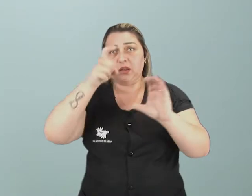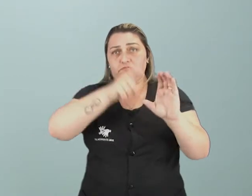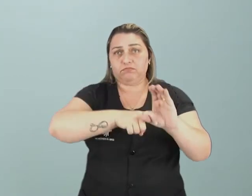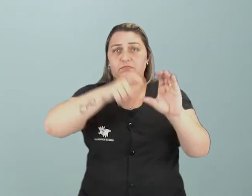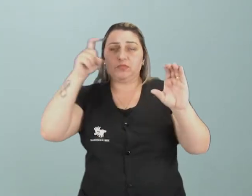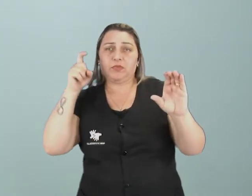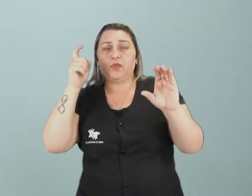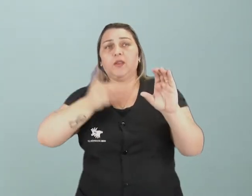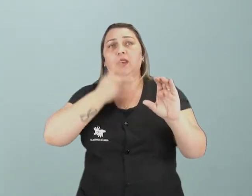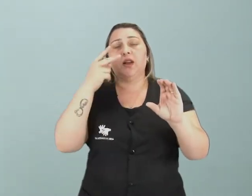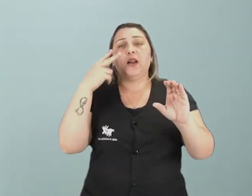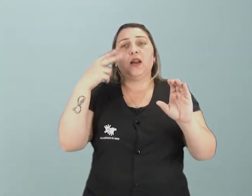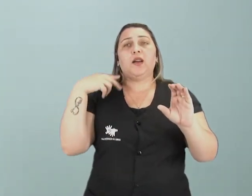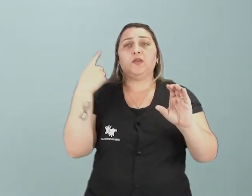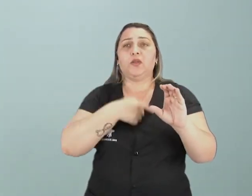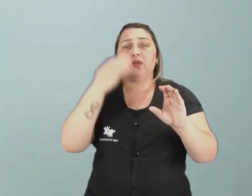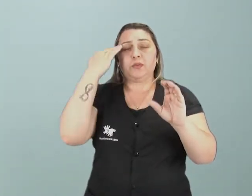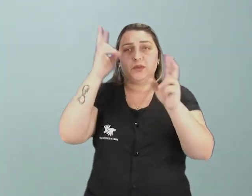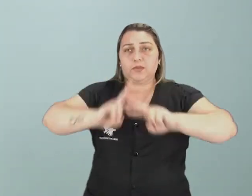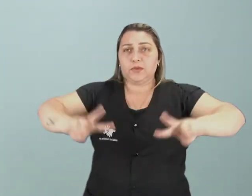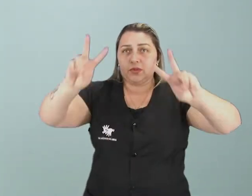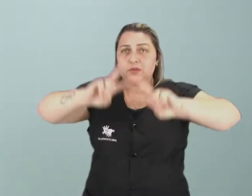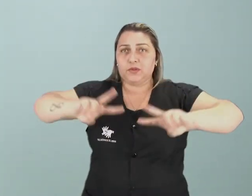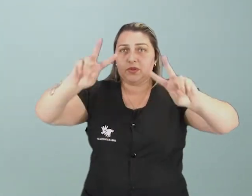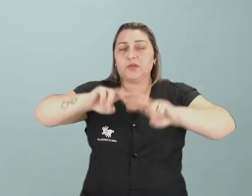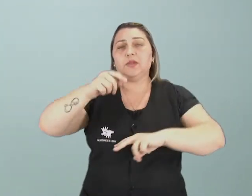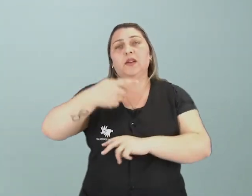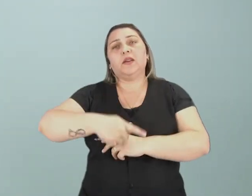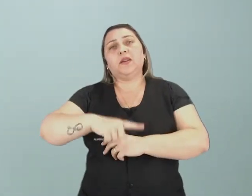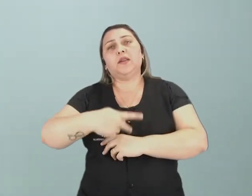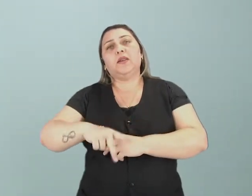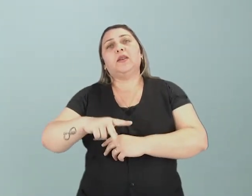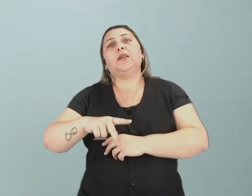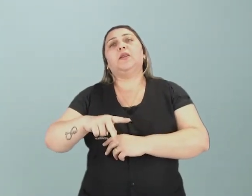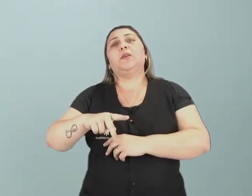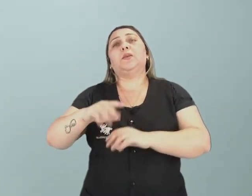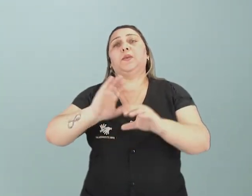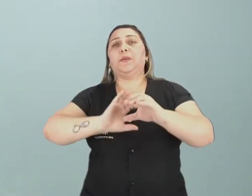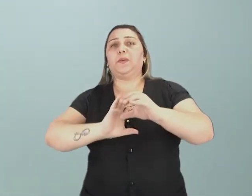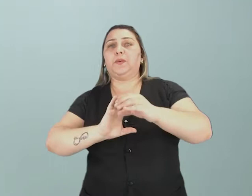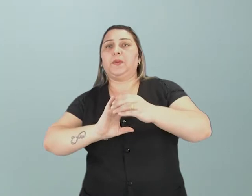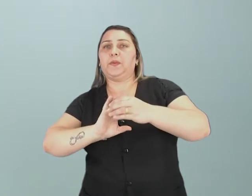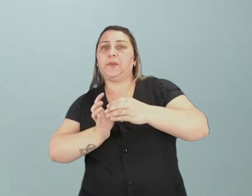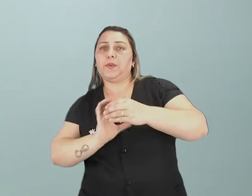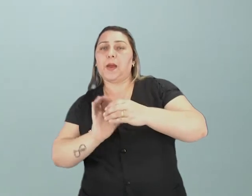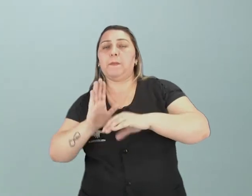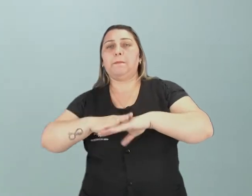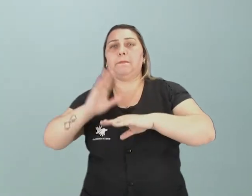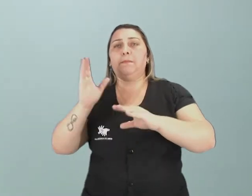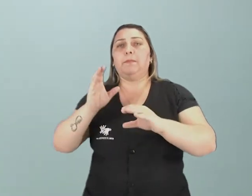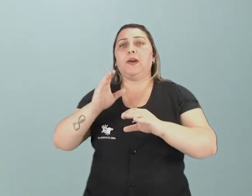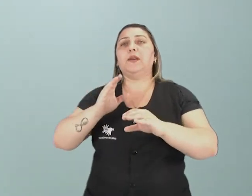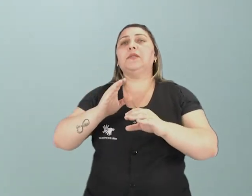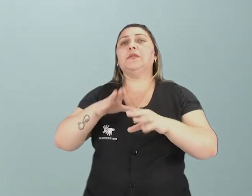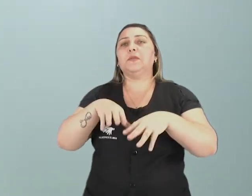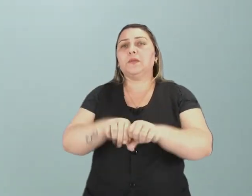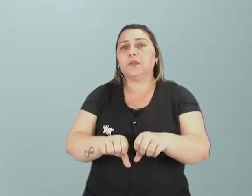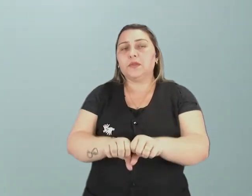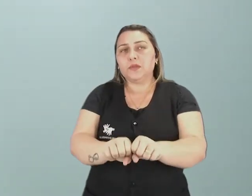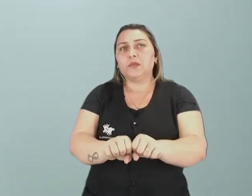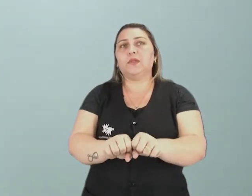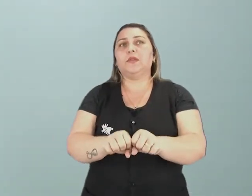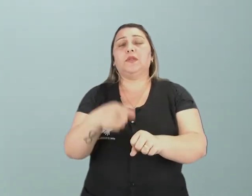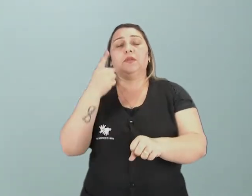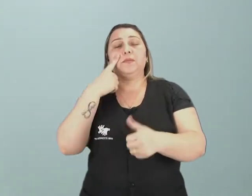descolonização, como eu falei, a nossa visão aqui, com os camaradas aqui do Ocidente, uma visão mais colonizadora que lançam mão. Vai lá